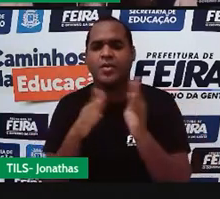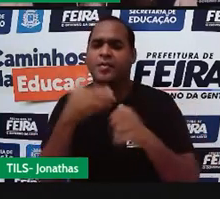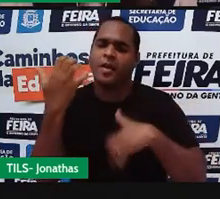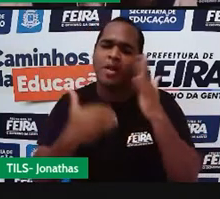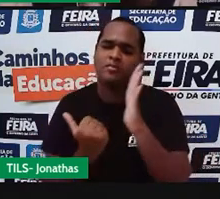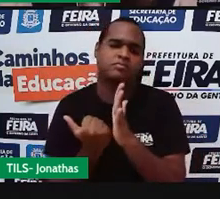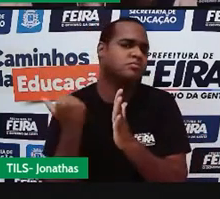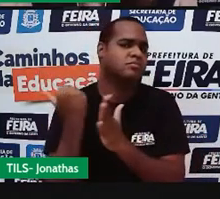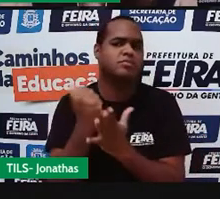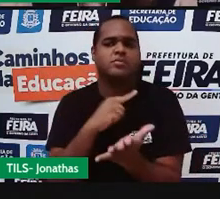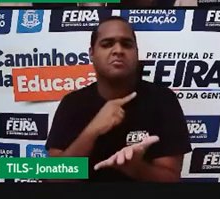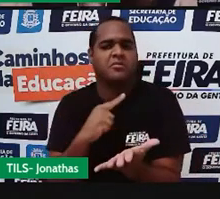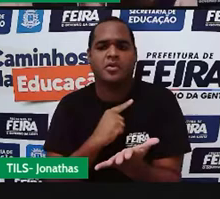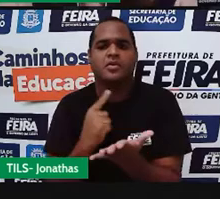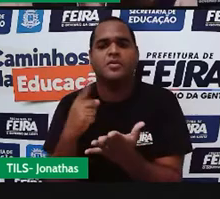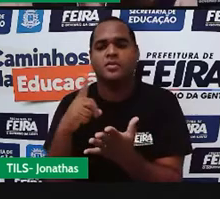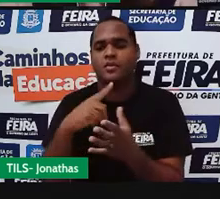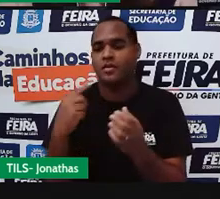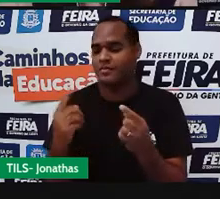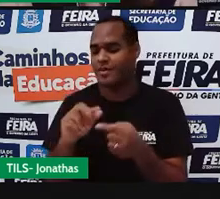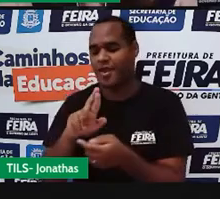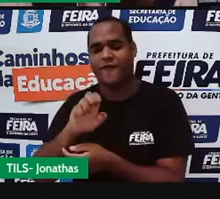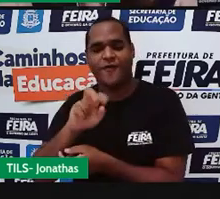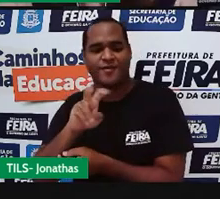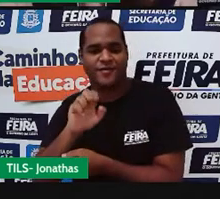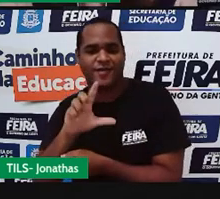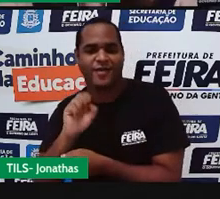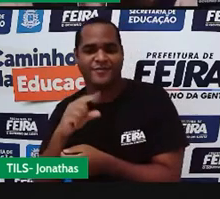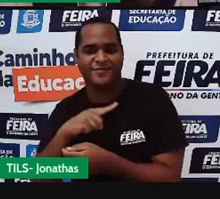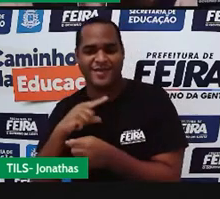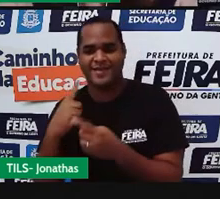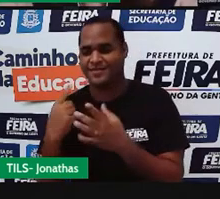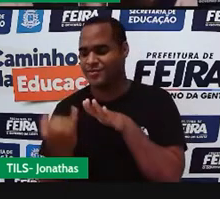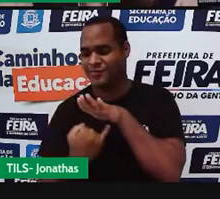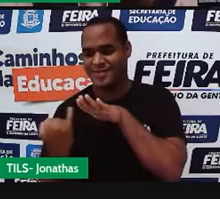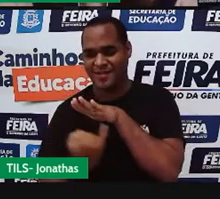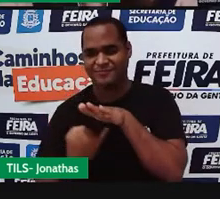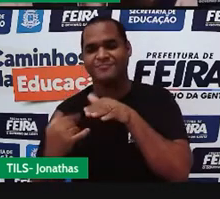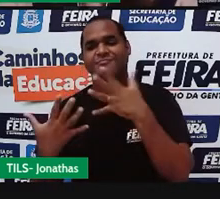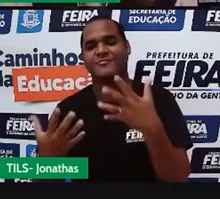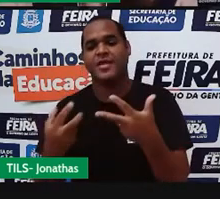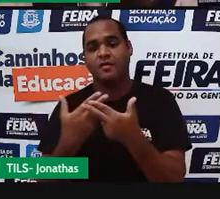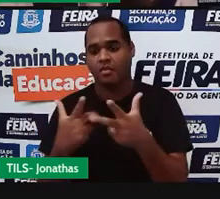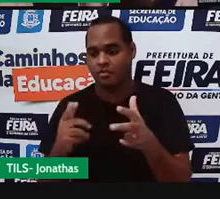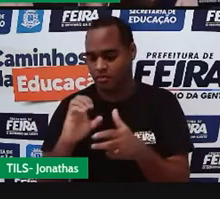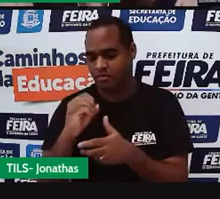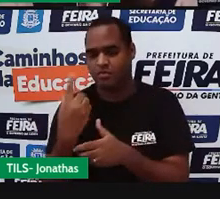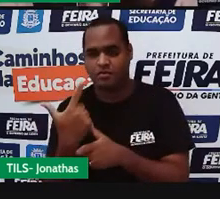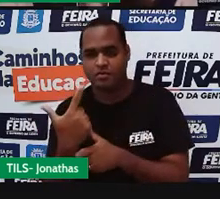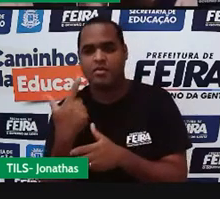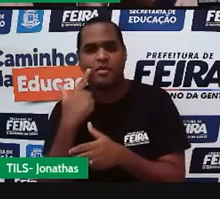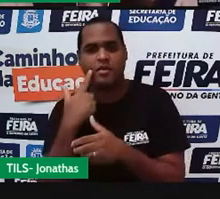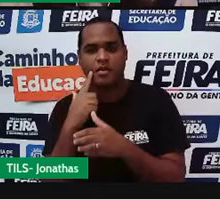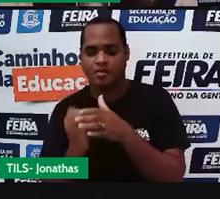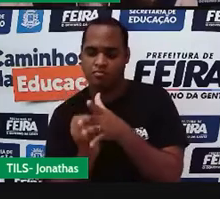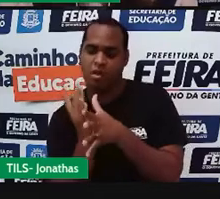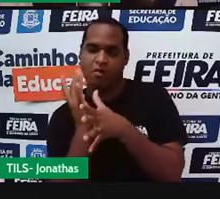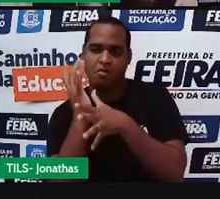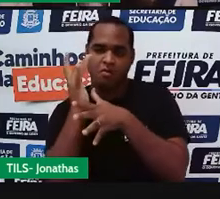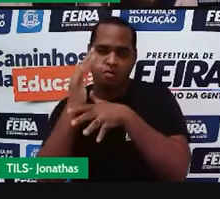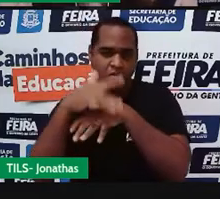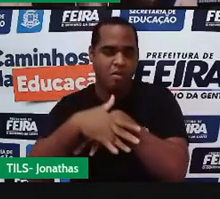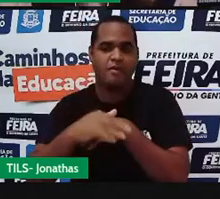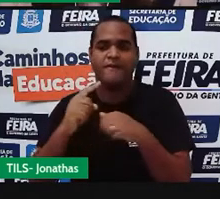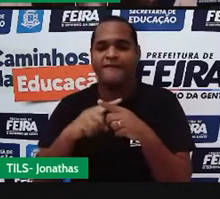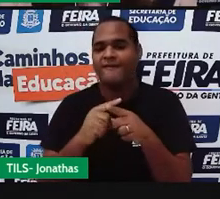aumentou com a Revolução Industrial as emissões de CO2 começaram a crescer devido ao uso de combustíveis